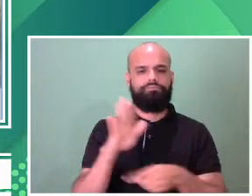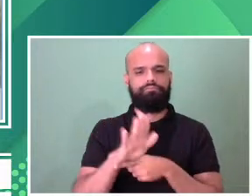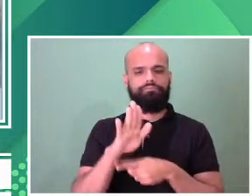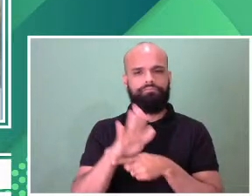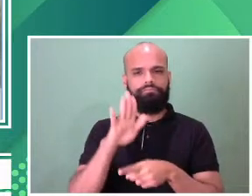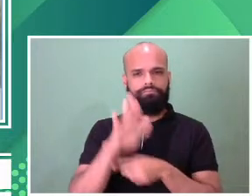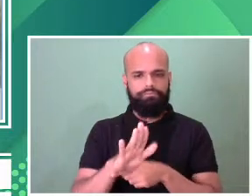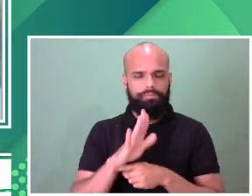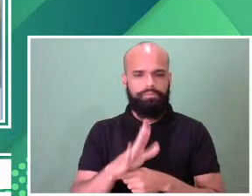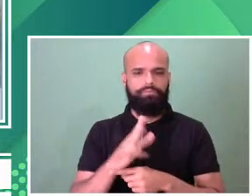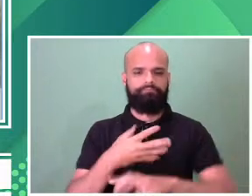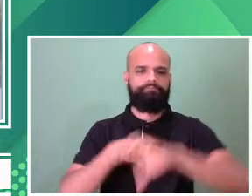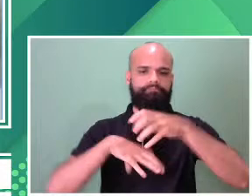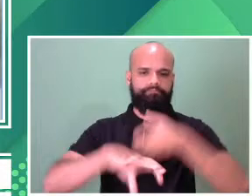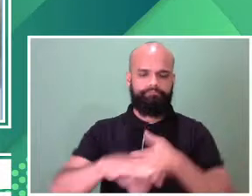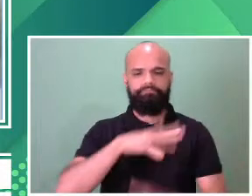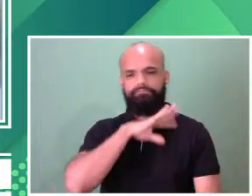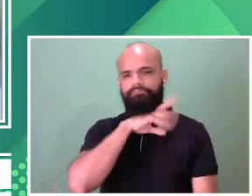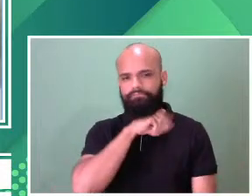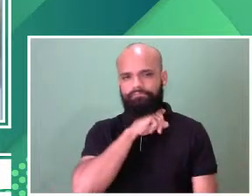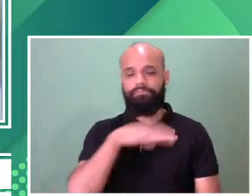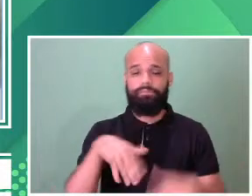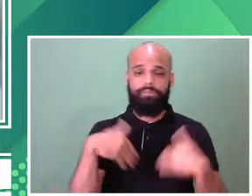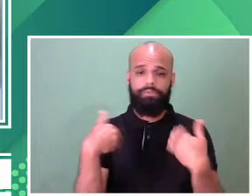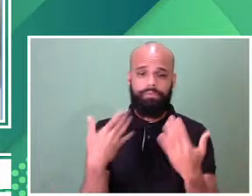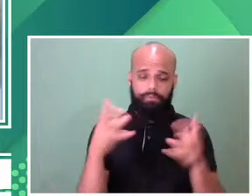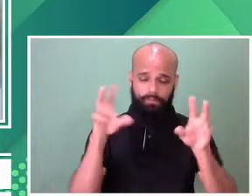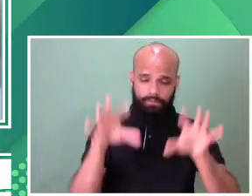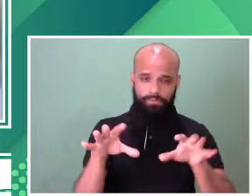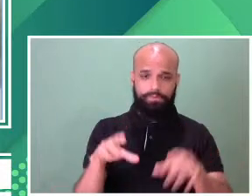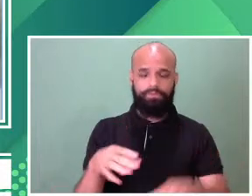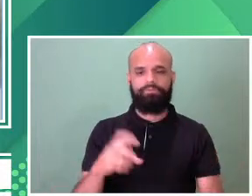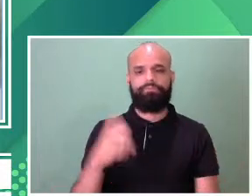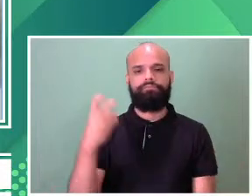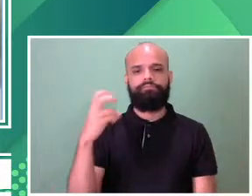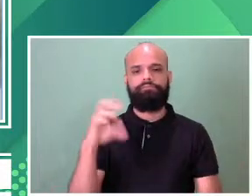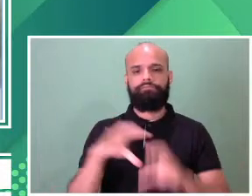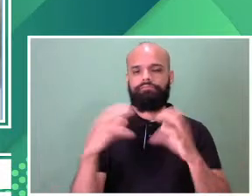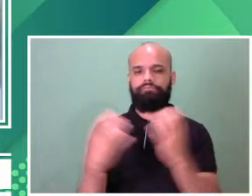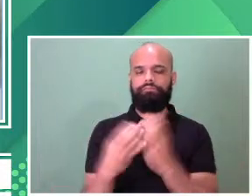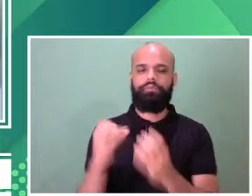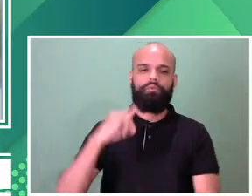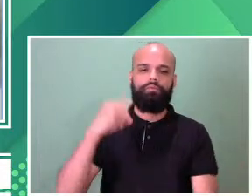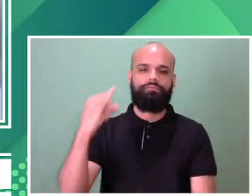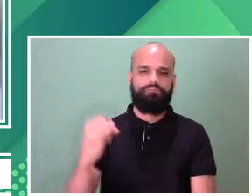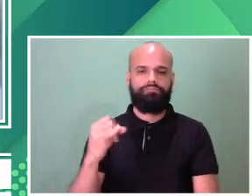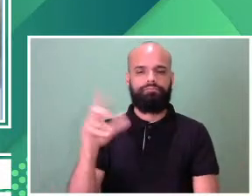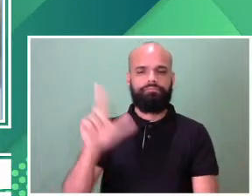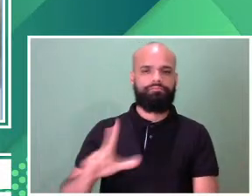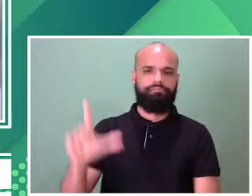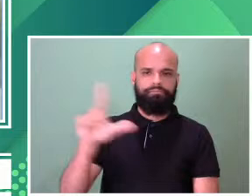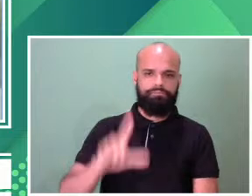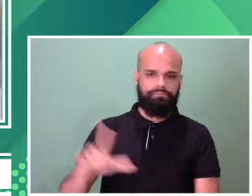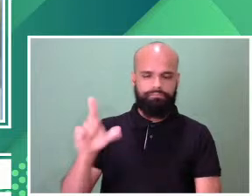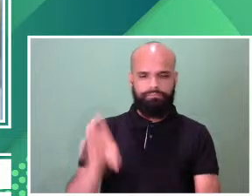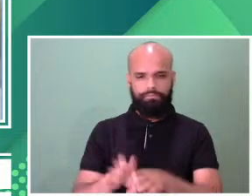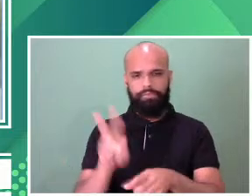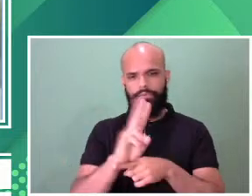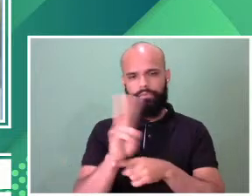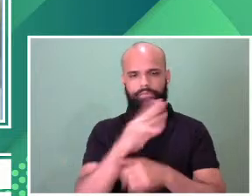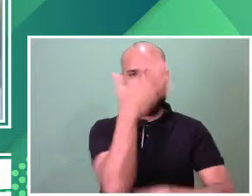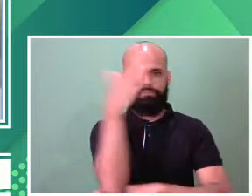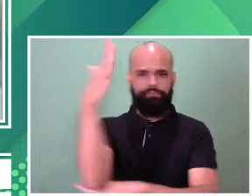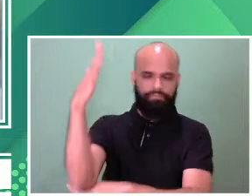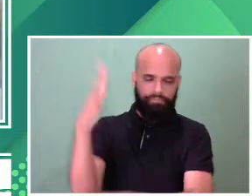da compaixão pelos animais. Desta forma, o 5º Congresso Internacional de Literatura e Ecocrítica